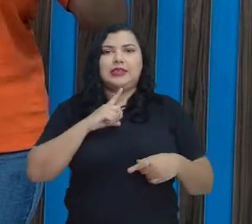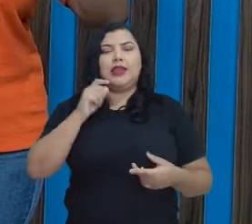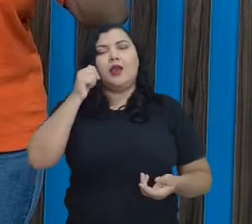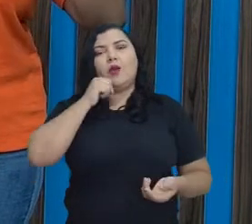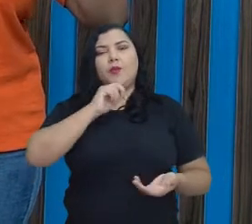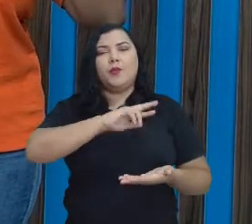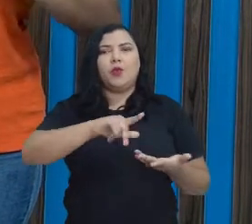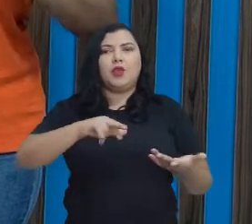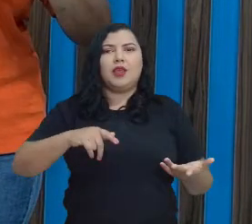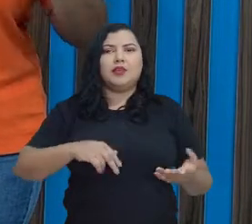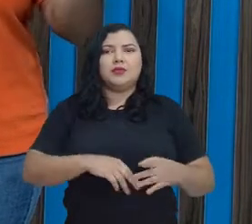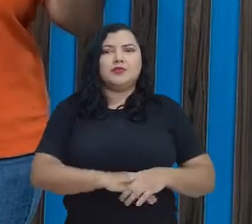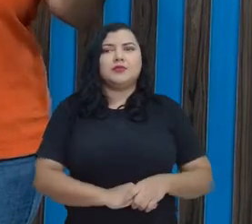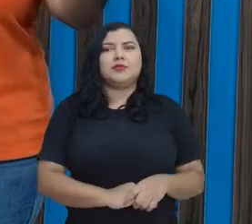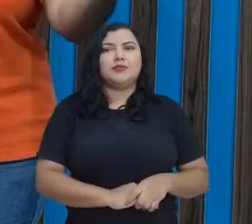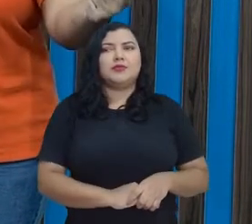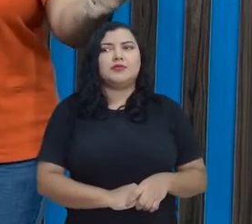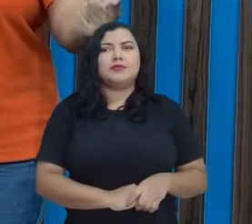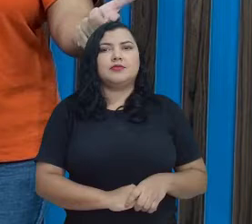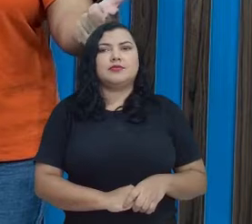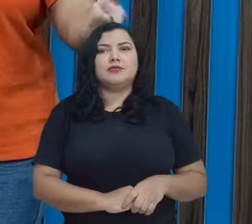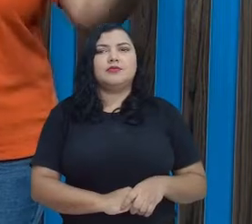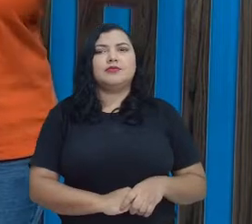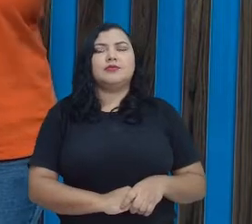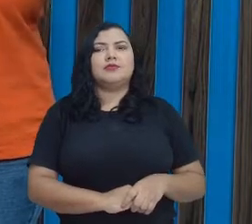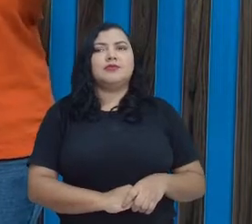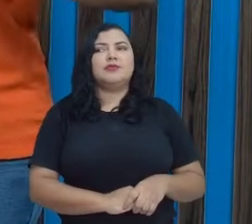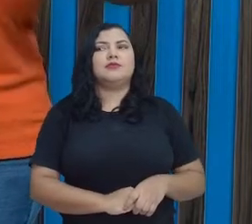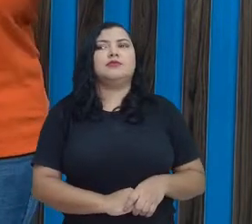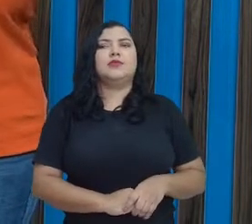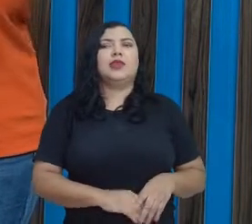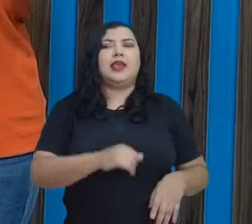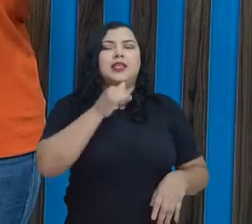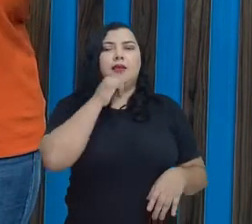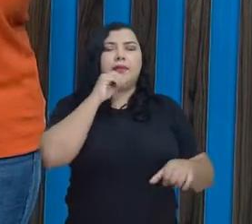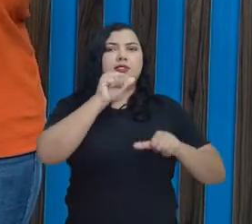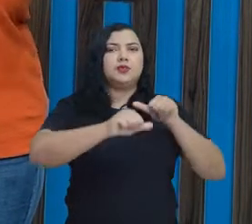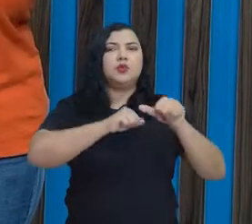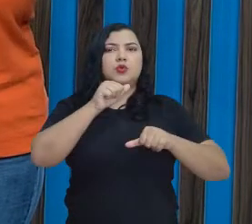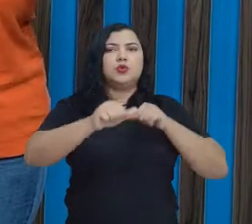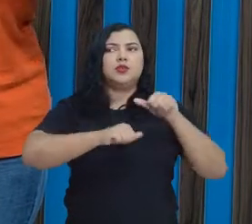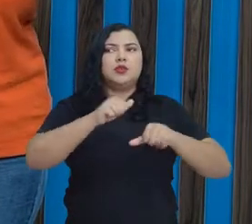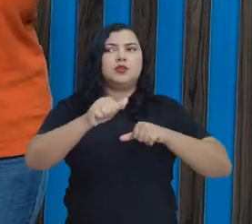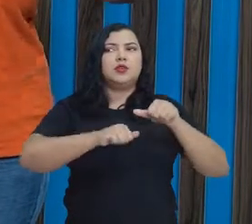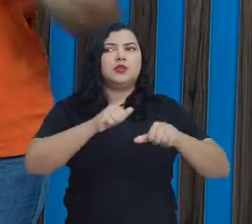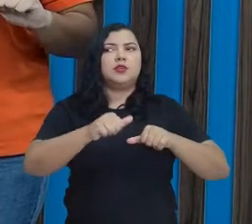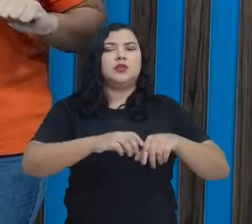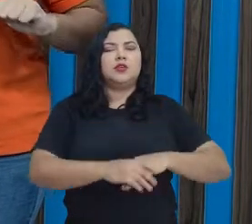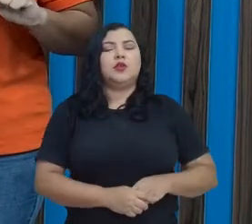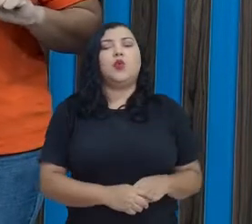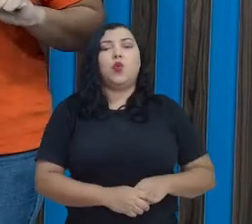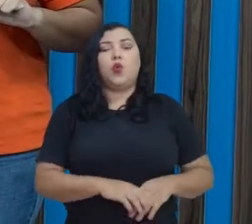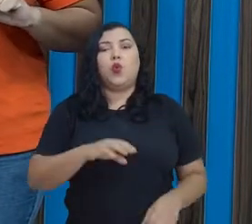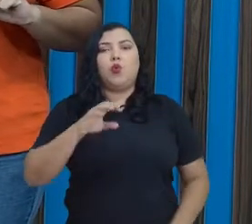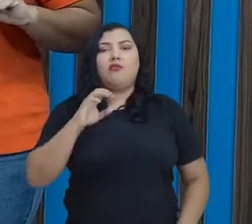haver, ele está no sentido de existir. Mas se a gente trocar esse verbo, o existir, ele é conjugado.